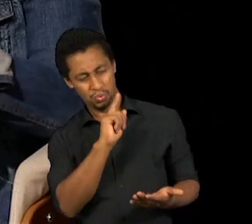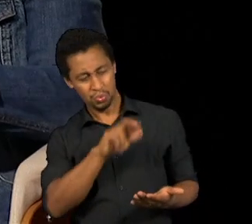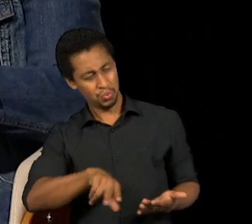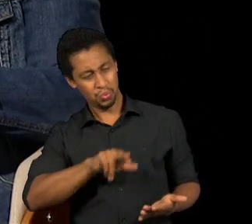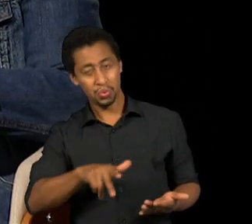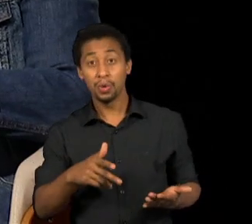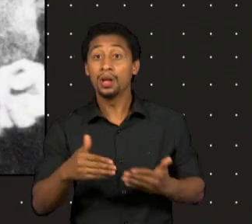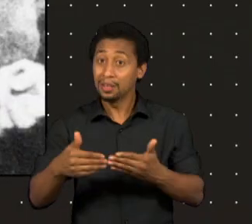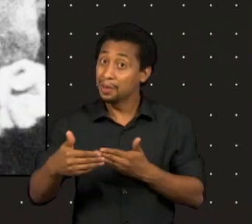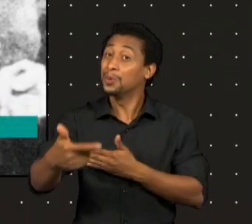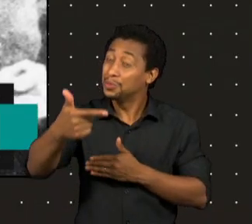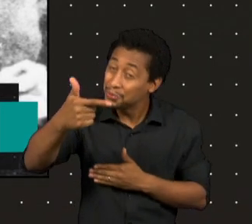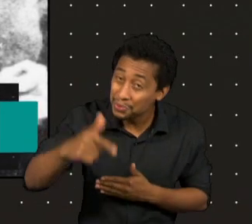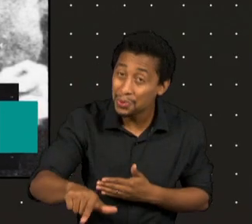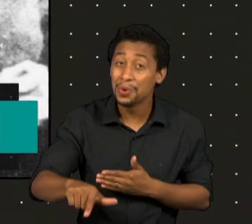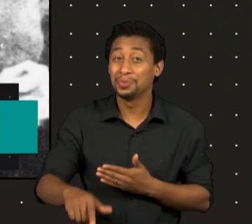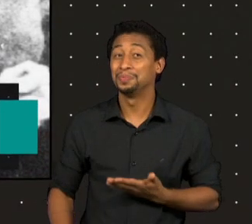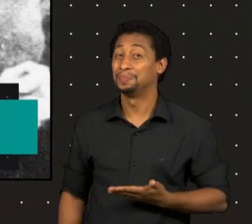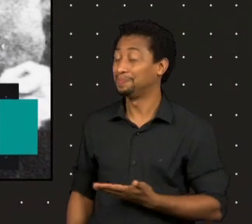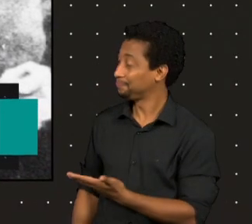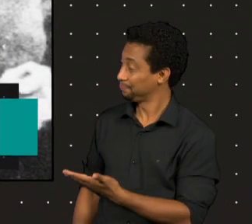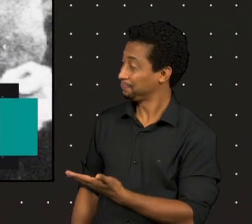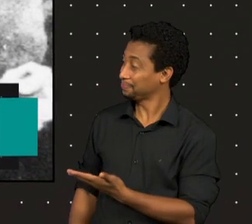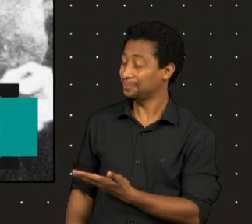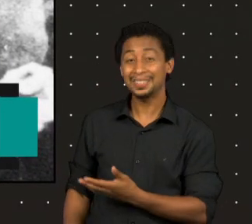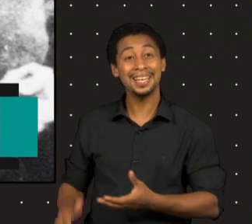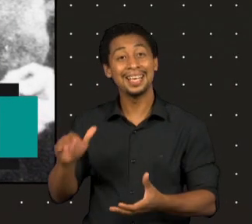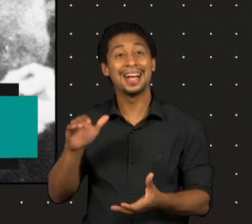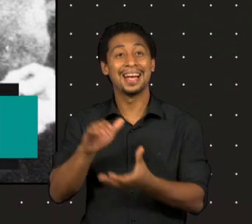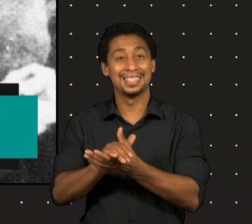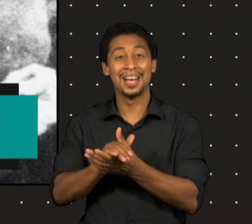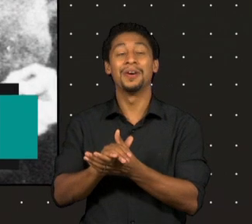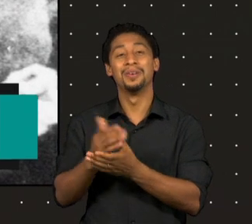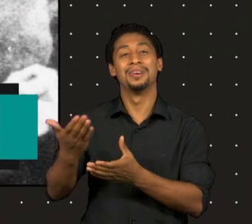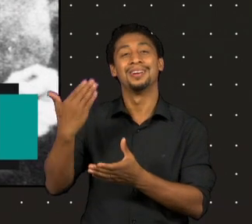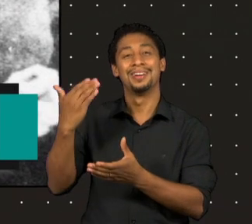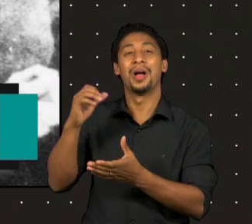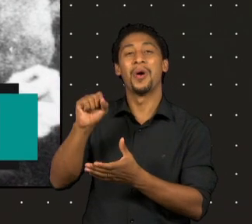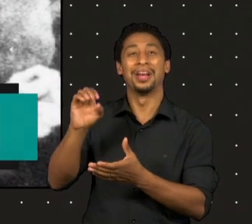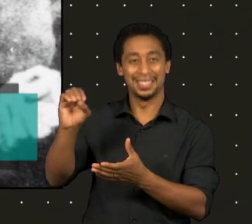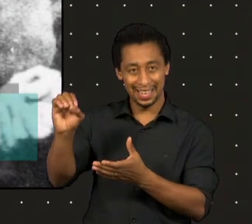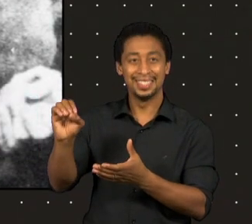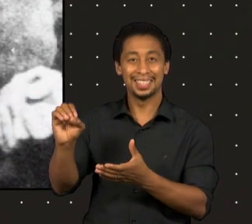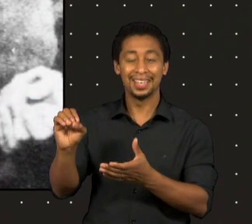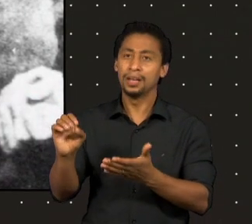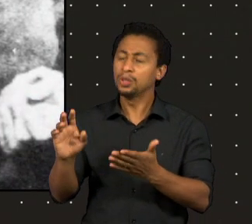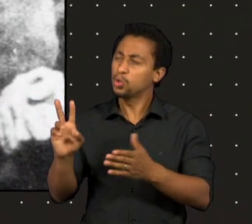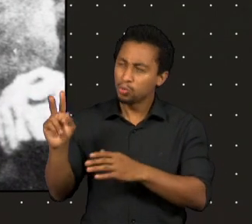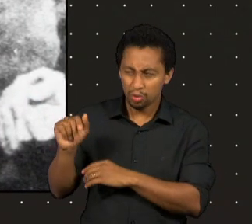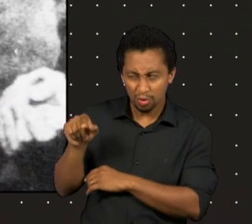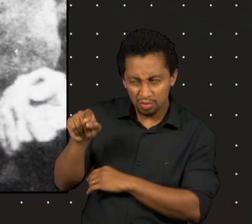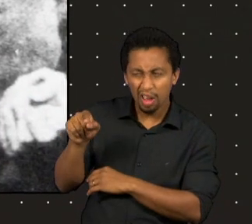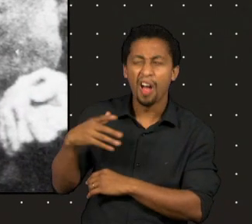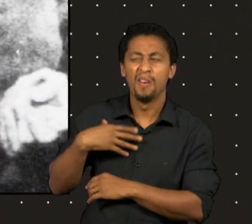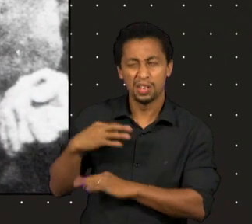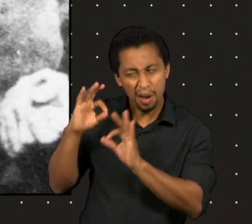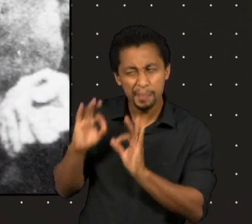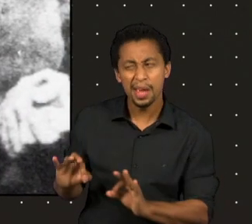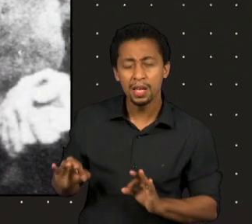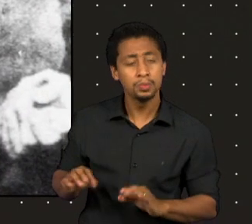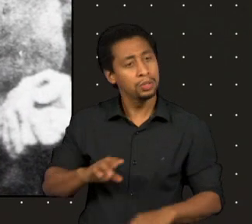Casal 80. E as pessoas continuavam falando, e falavam para ela também, sua filha. E, não, a filha é a